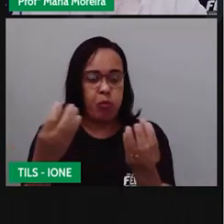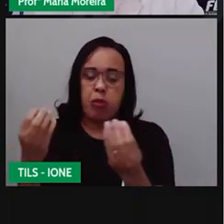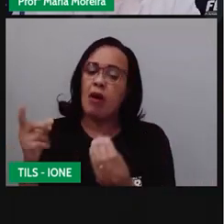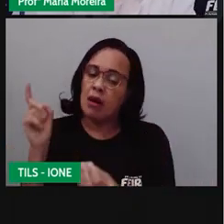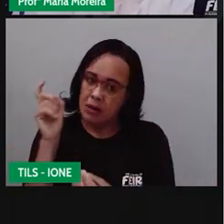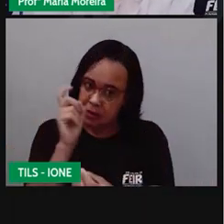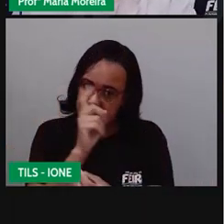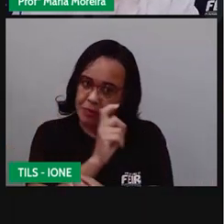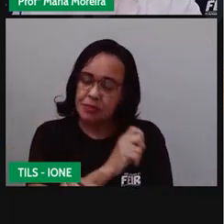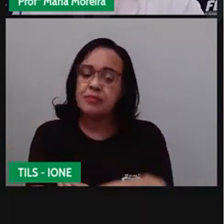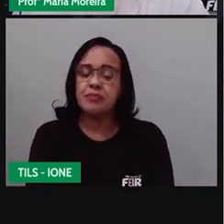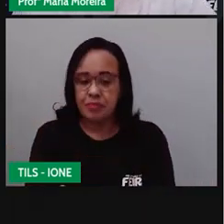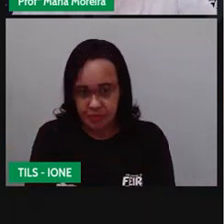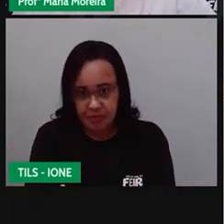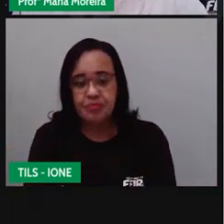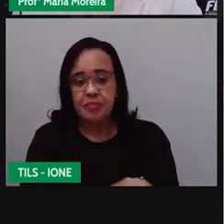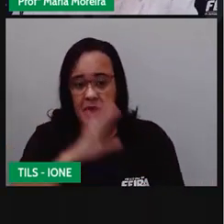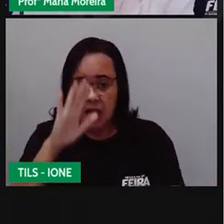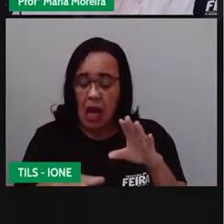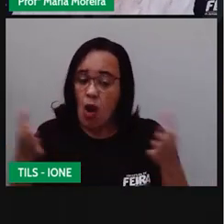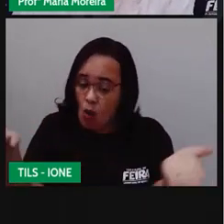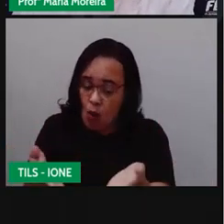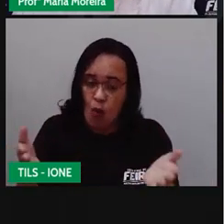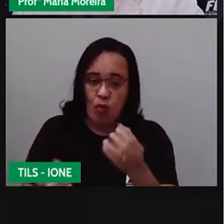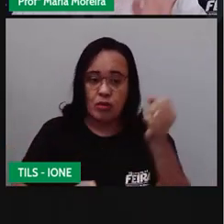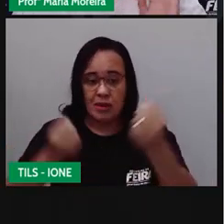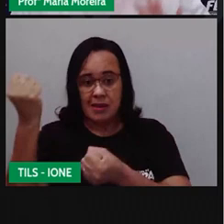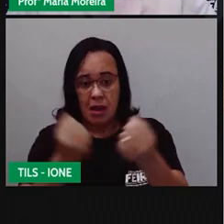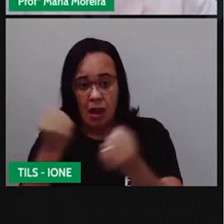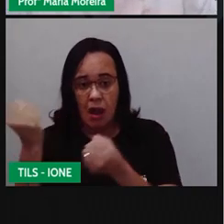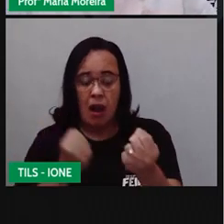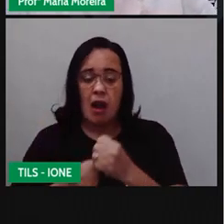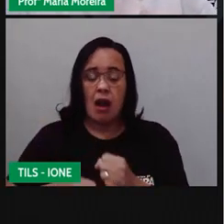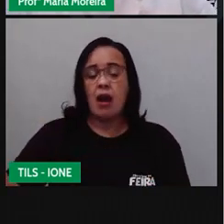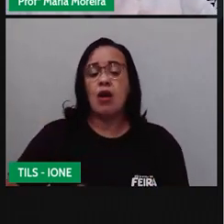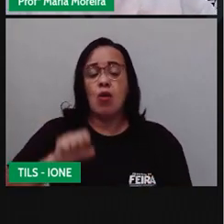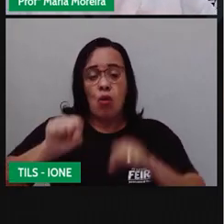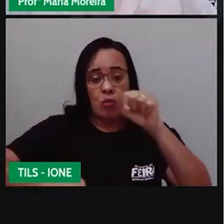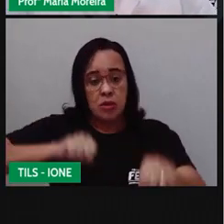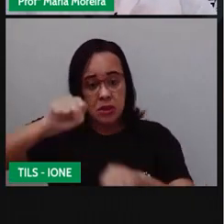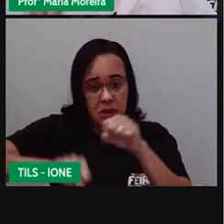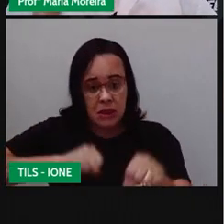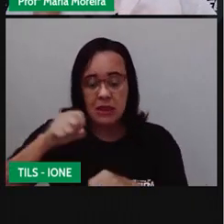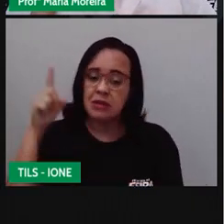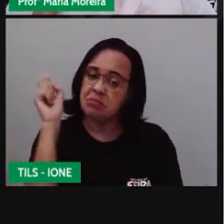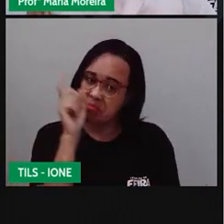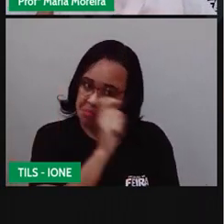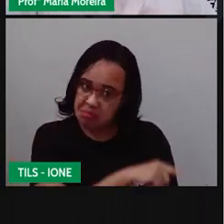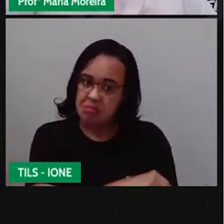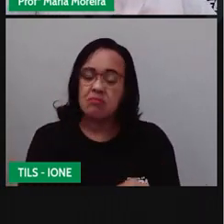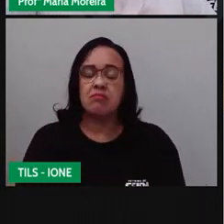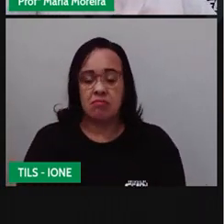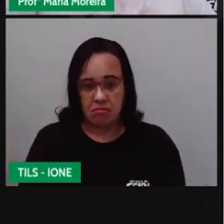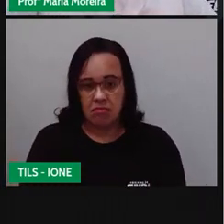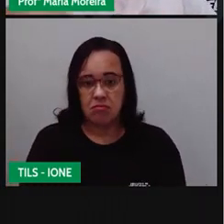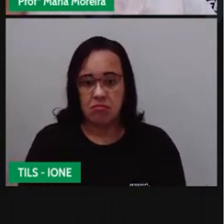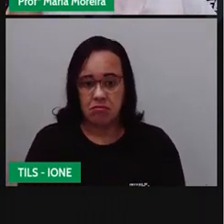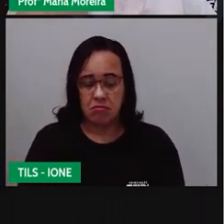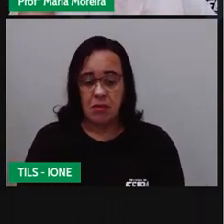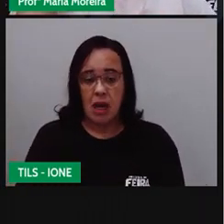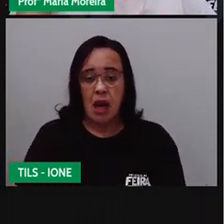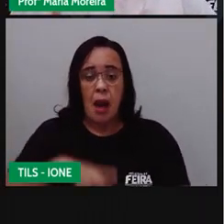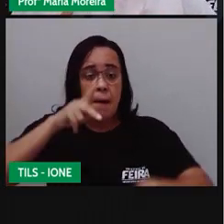num buraco e não quebrar o carro, não se acidentar com a bicicleta e vamos lá. Bom, e aí